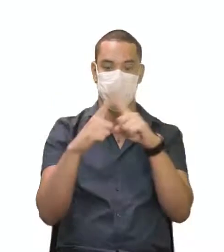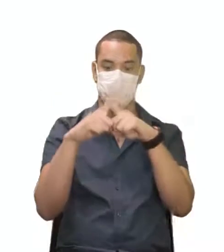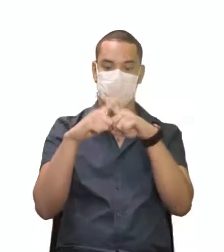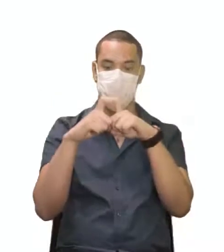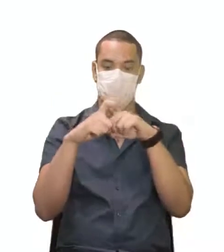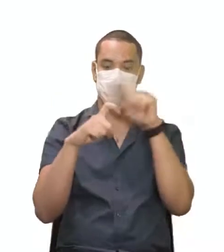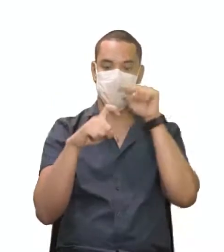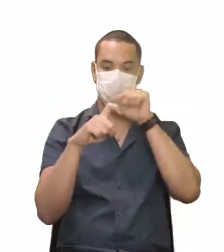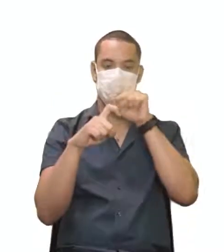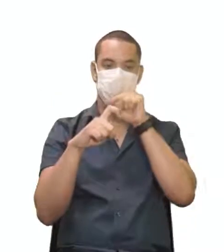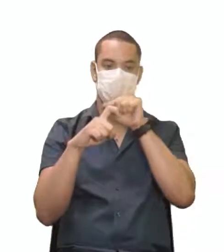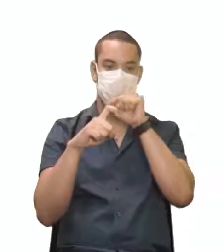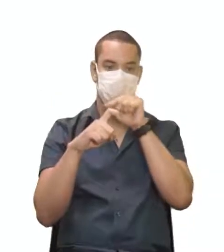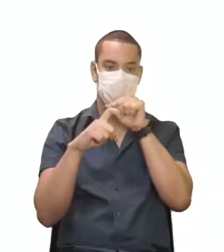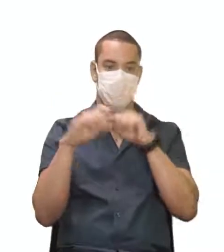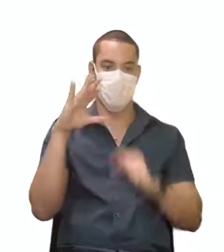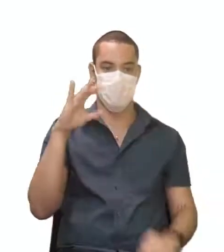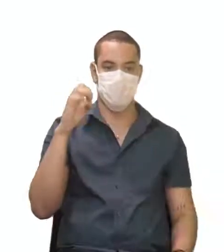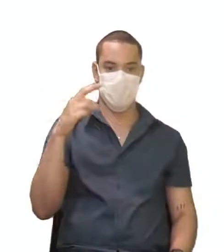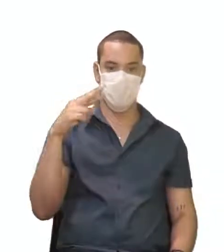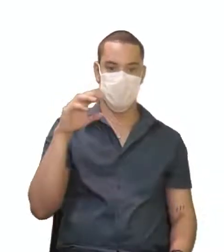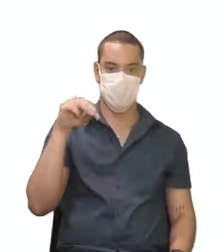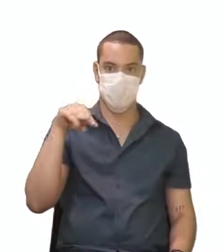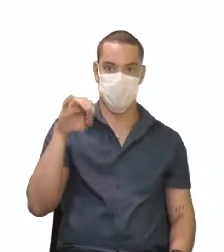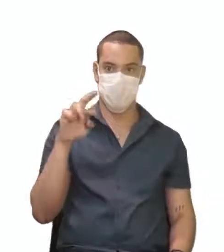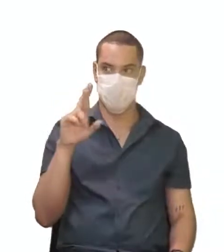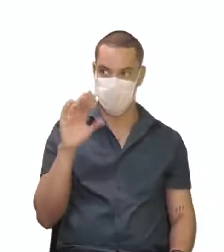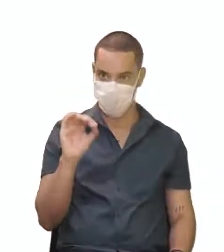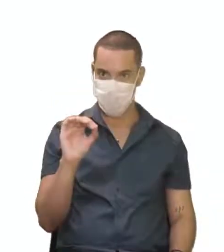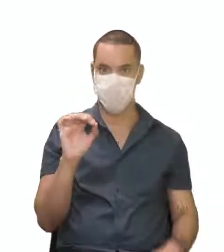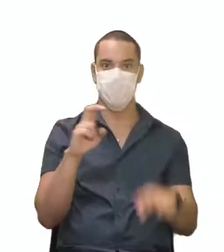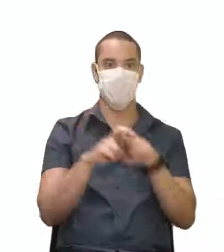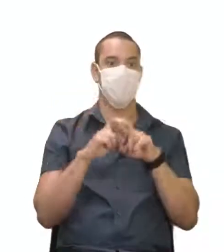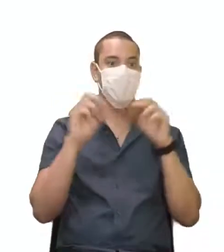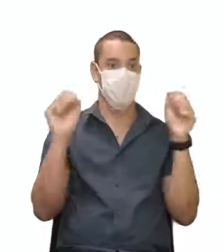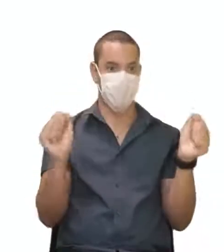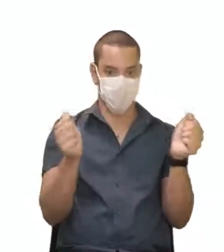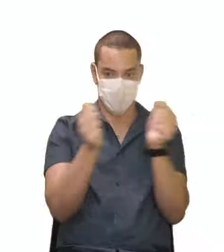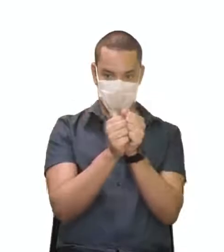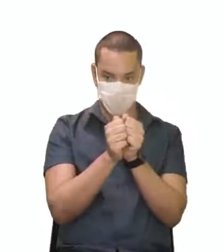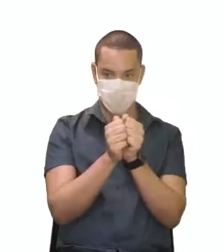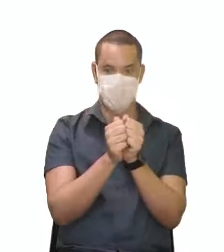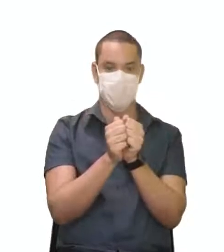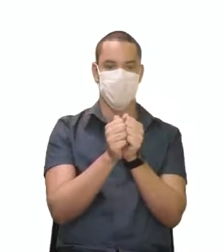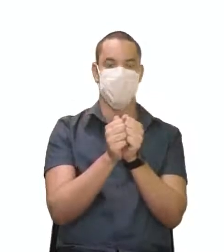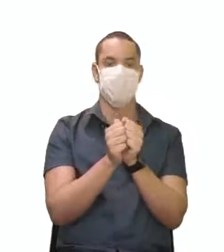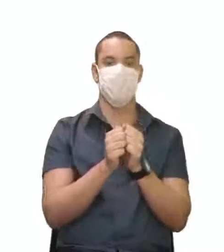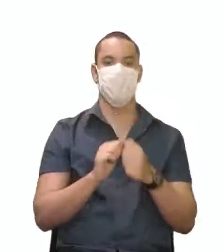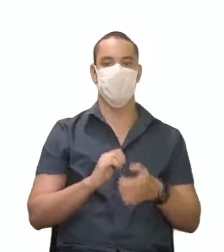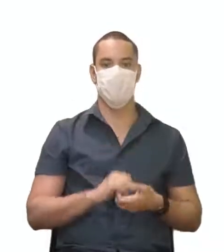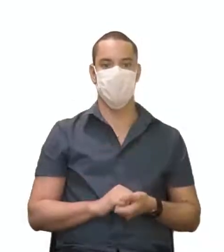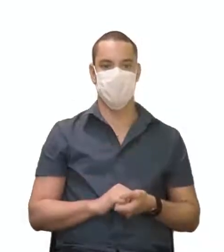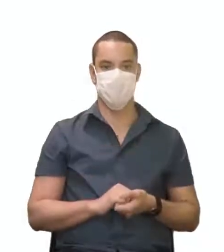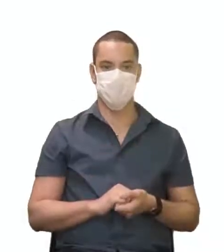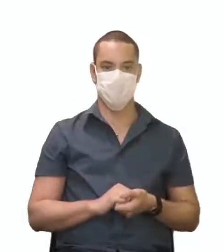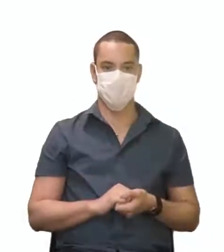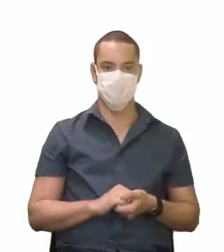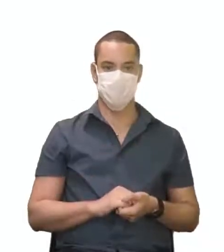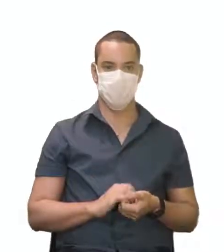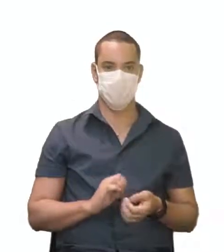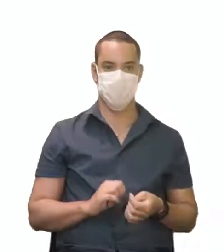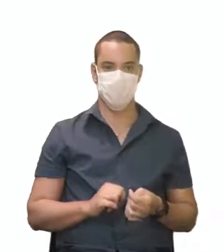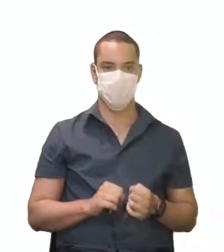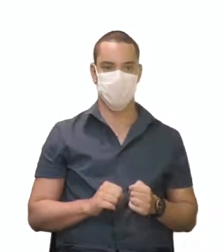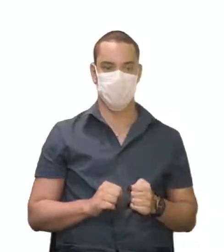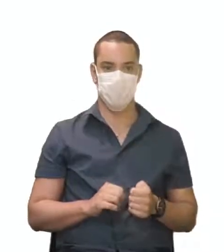centrômeros, certo? Então, essas cromátides irmãs estão unidas ainda pelos centrômeros. Vamos